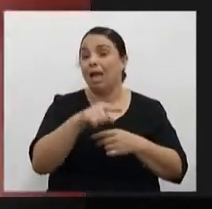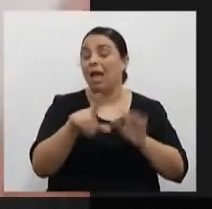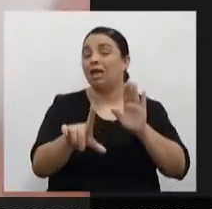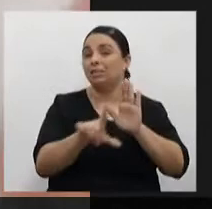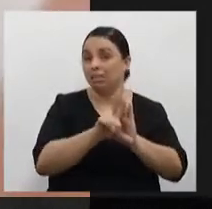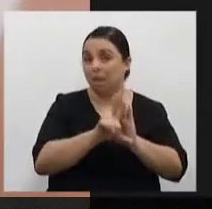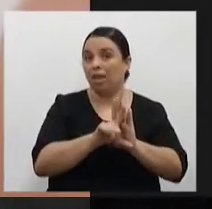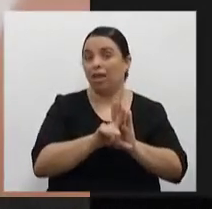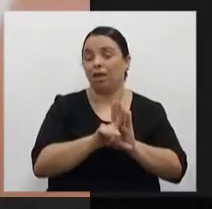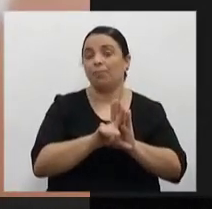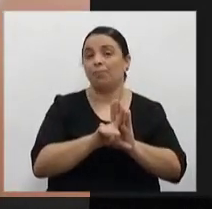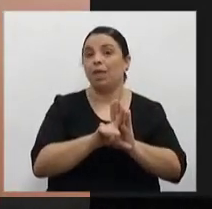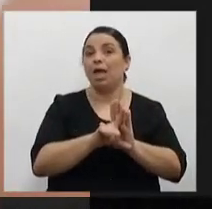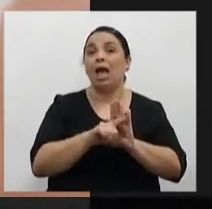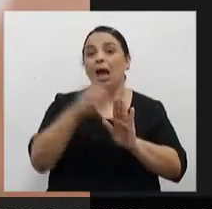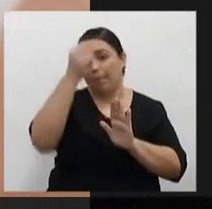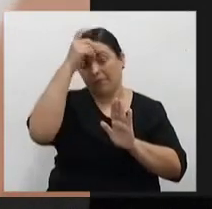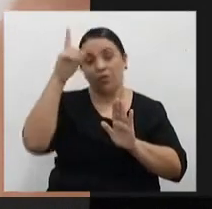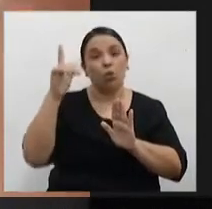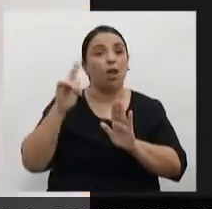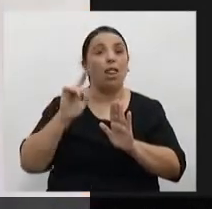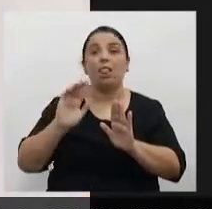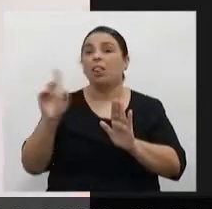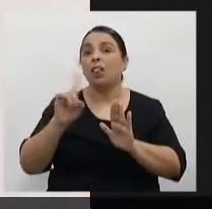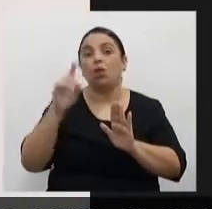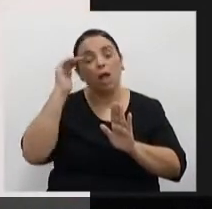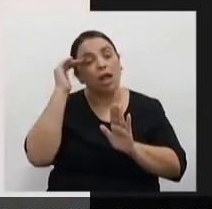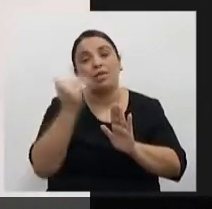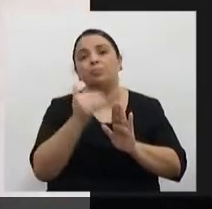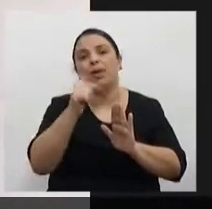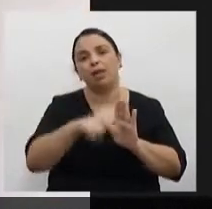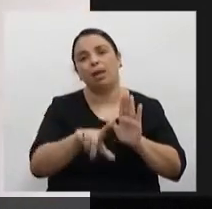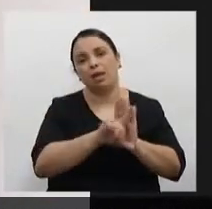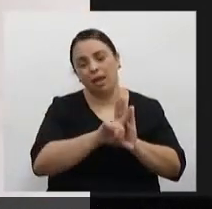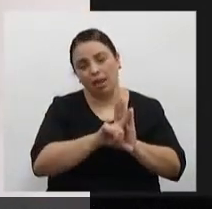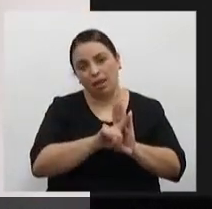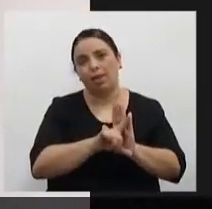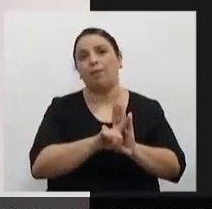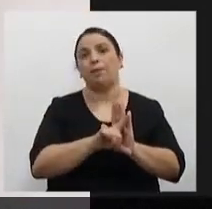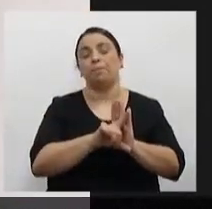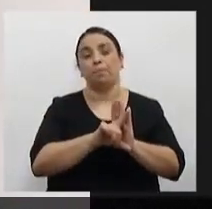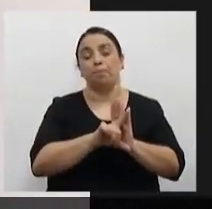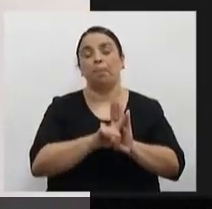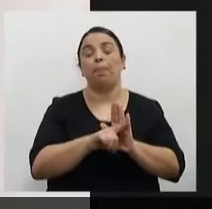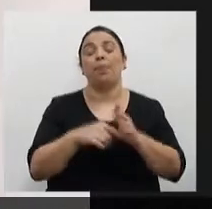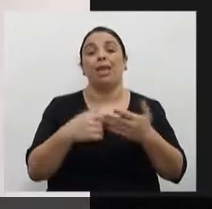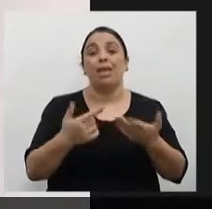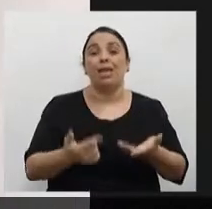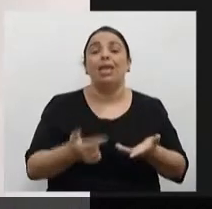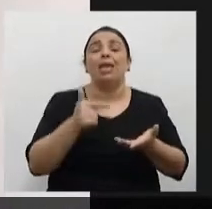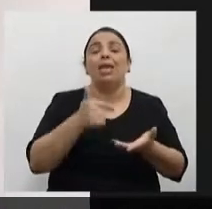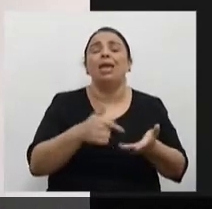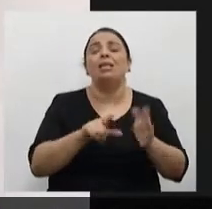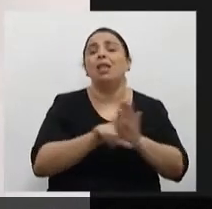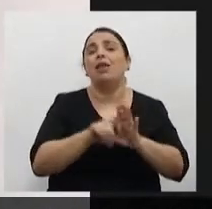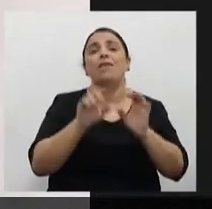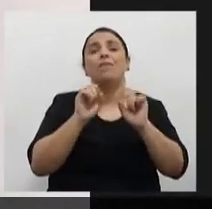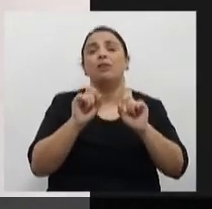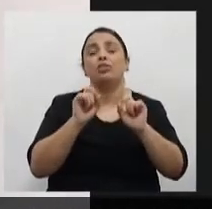questão, por levar em consideração, assim como vários outros estados e municípios, a questão, né,